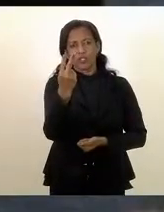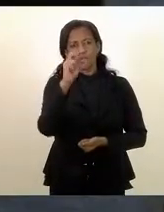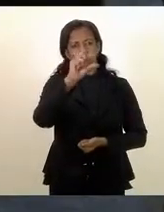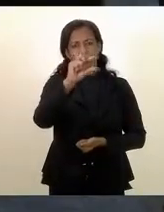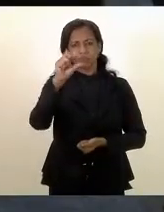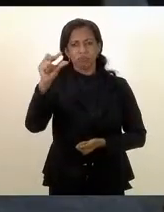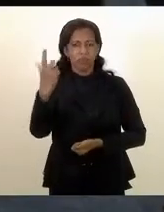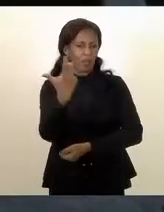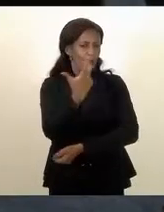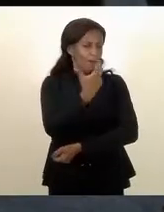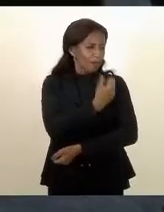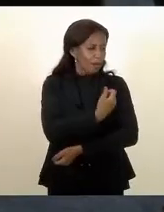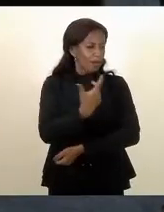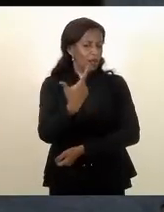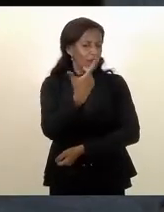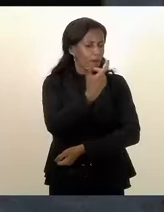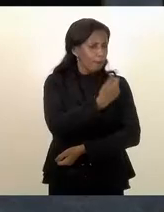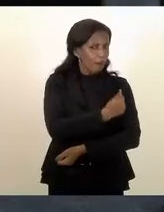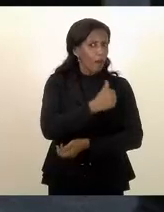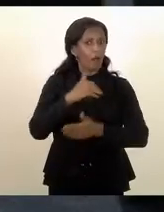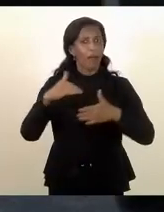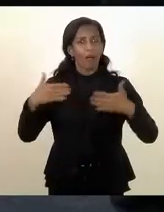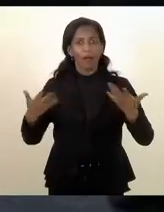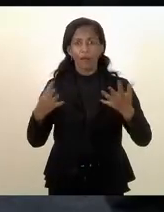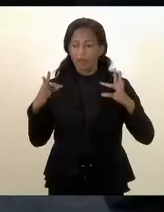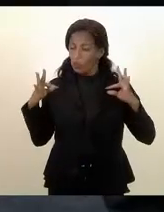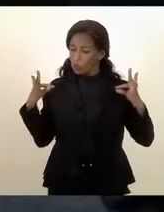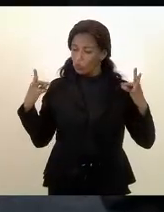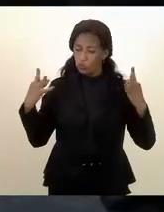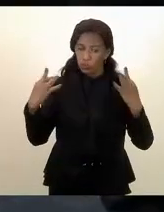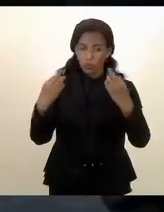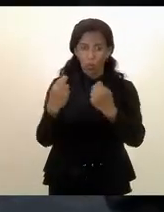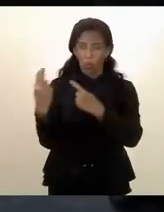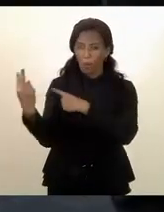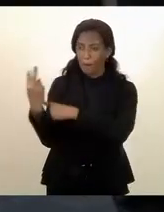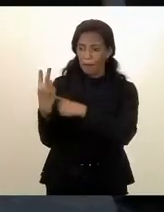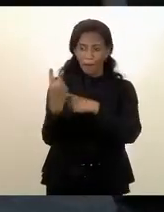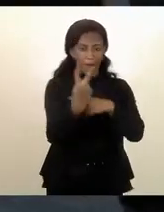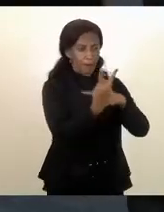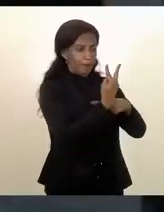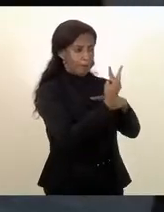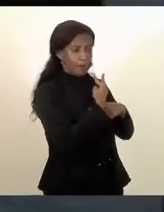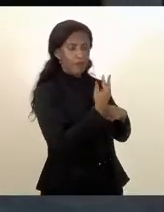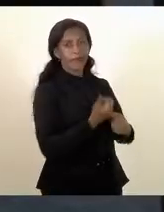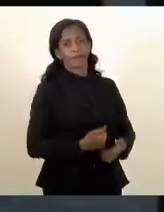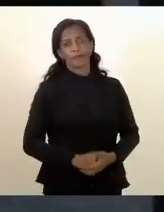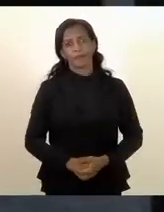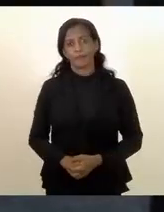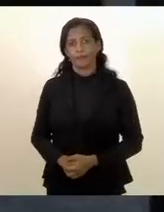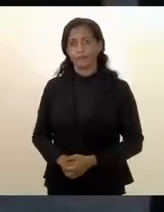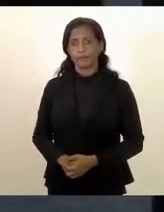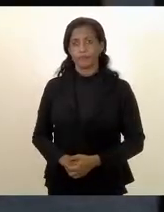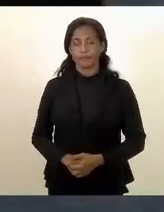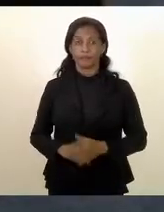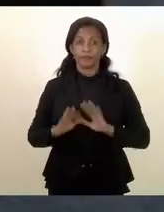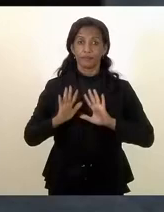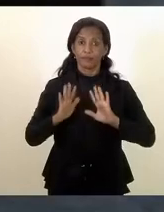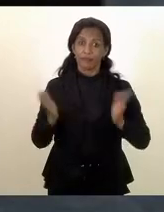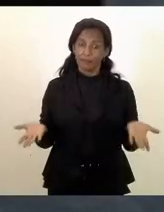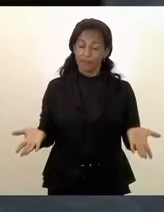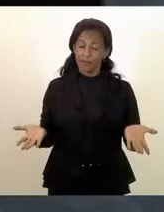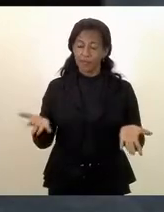de vacina até para que fiquemos nós prevenidos mas não